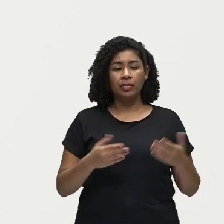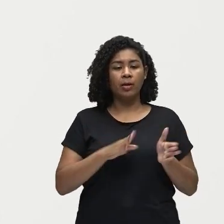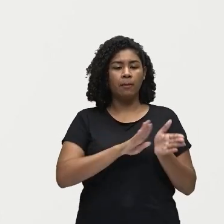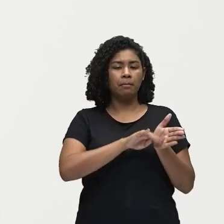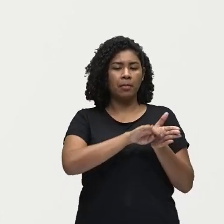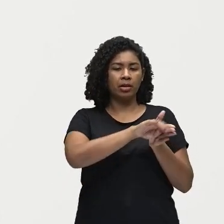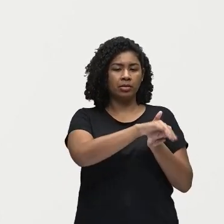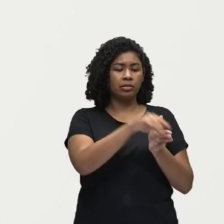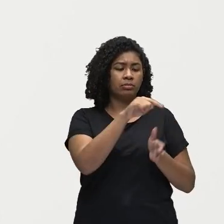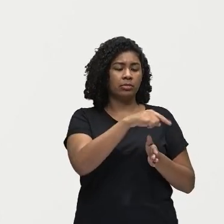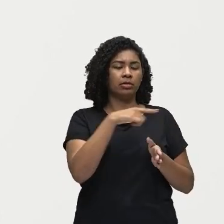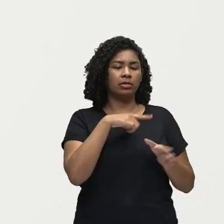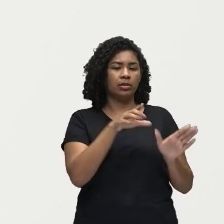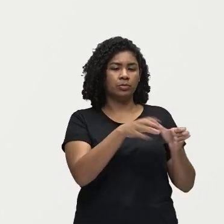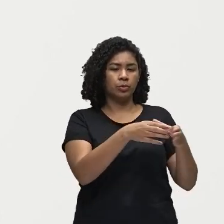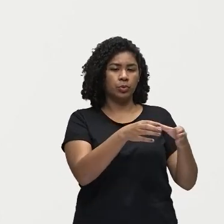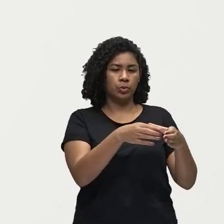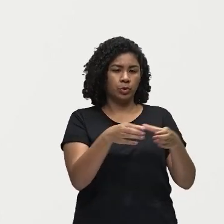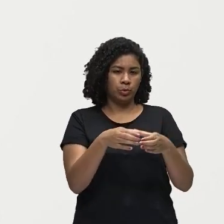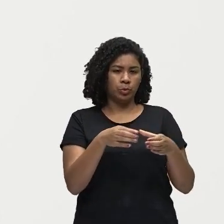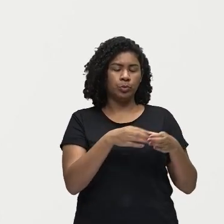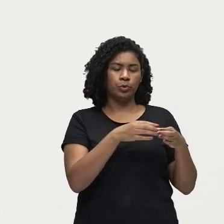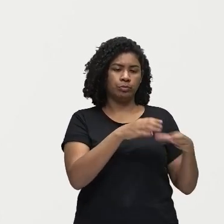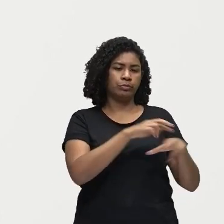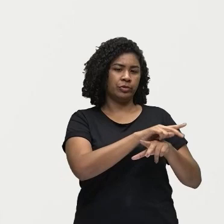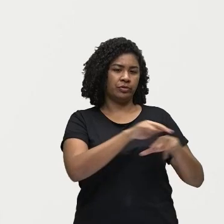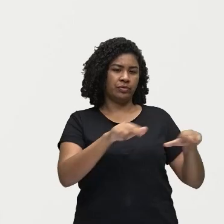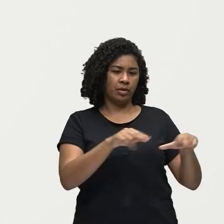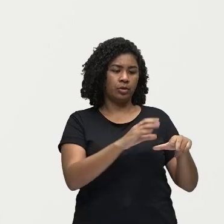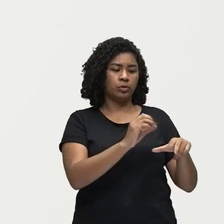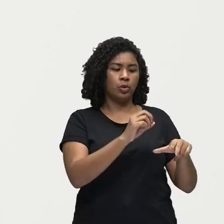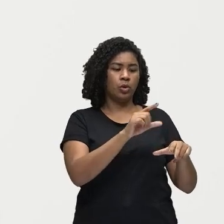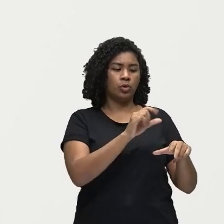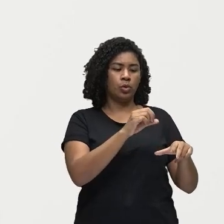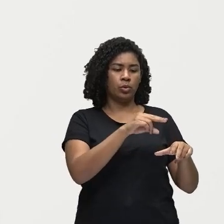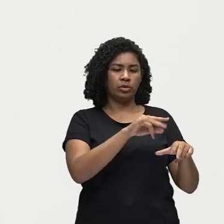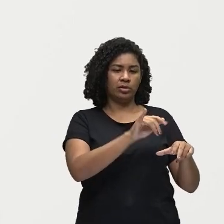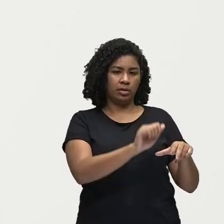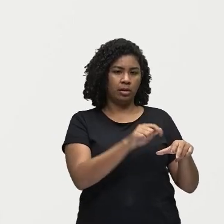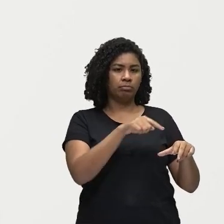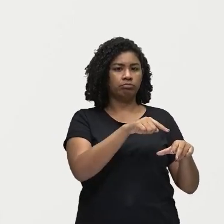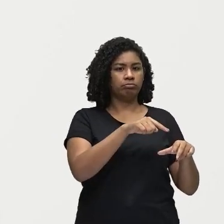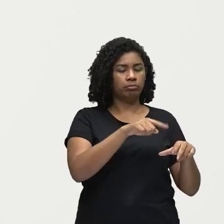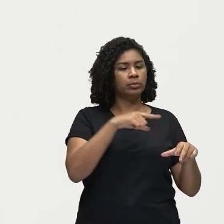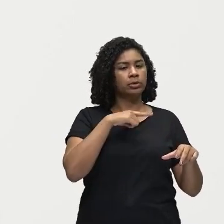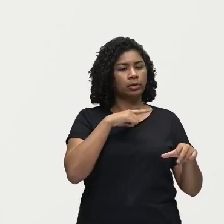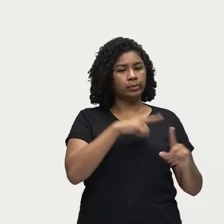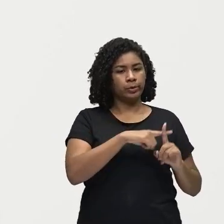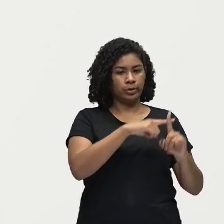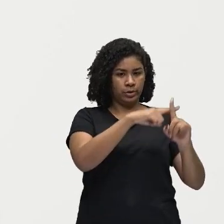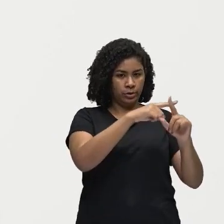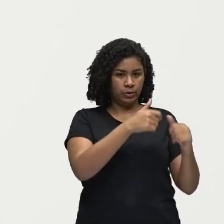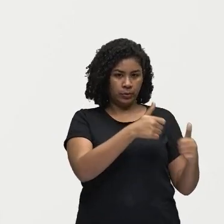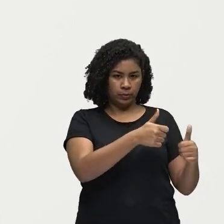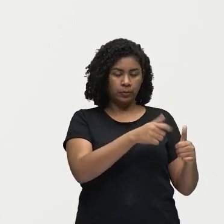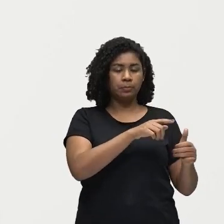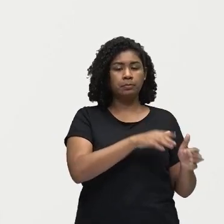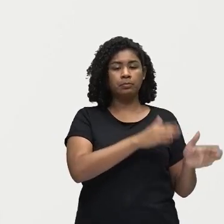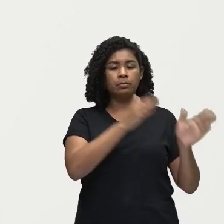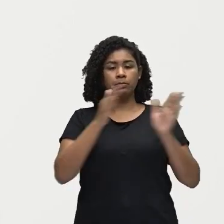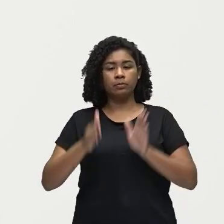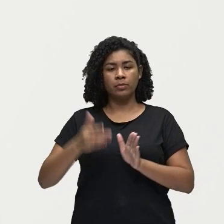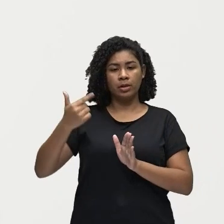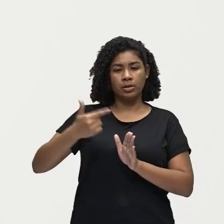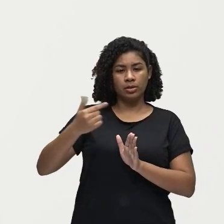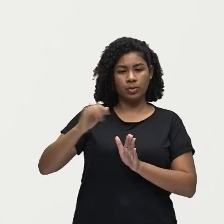elas formam colônias. É um tipo aí de relação harmônica. E na segunda imagem, a gente tem